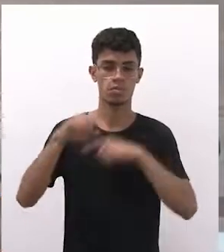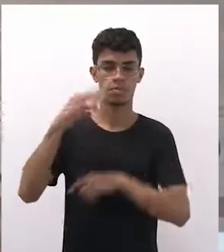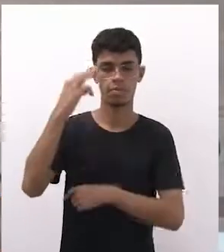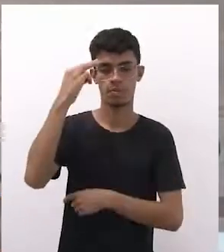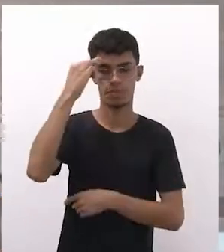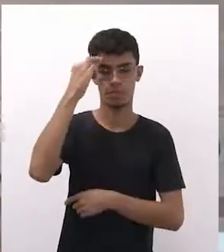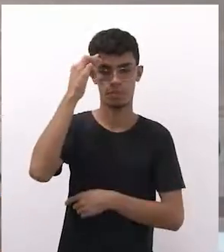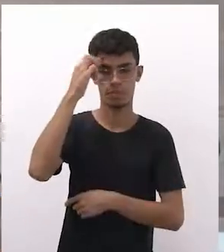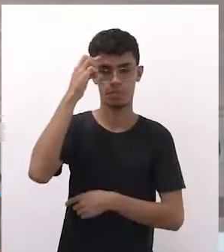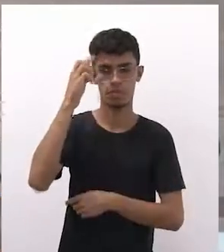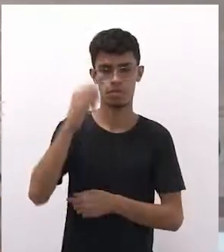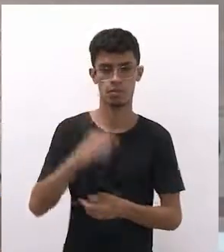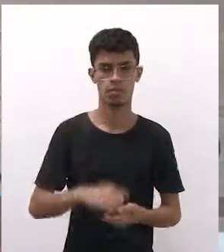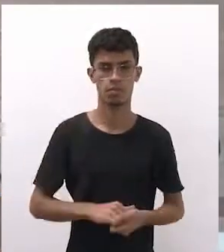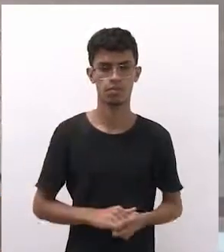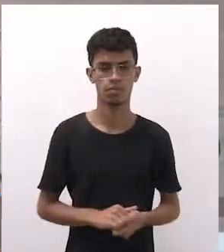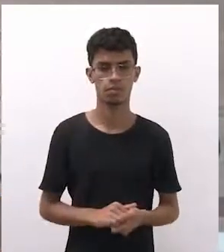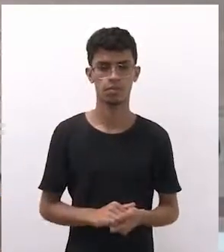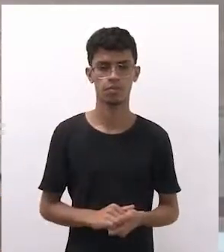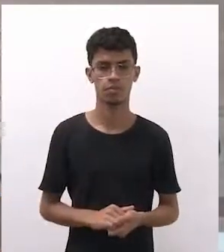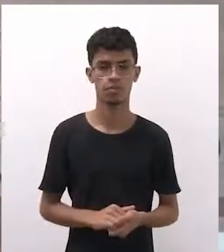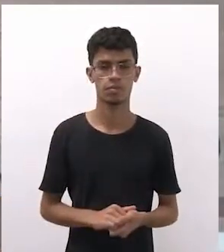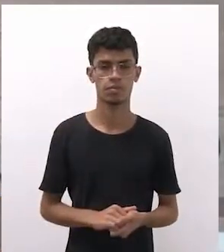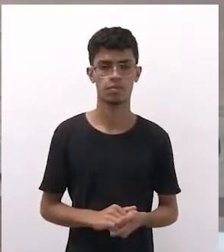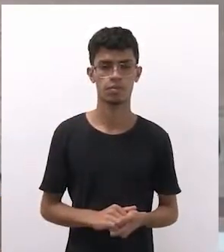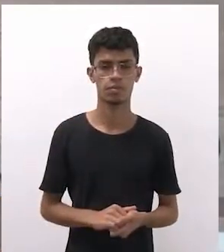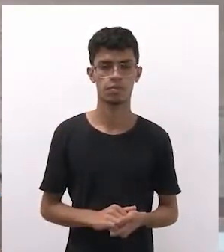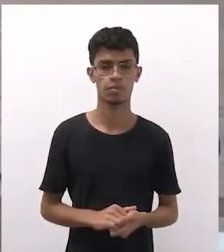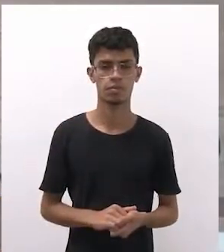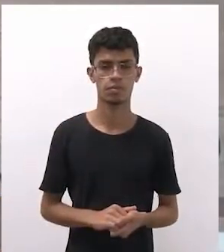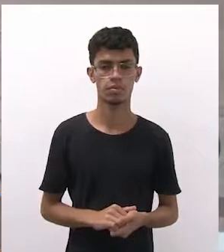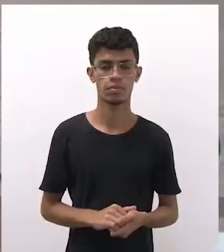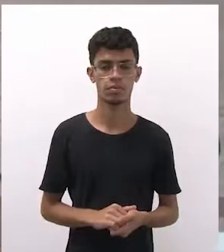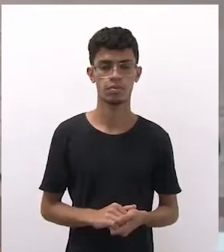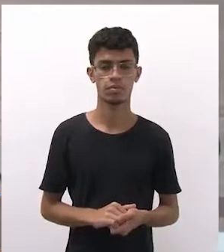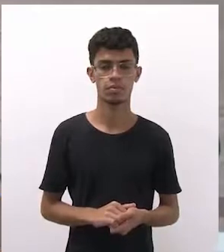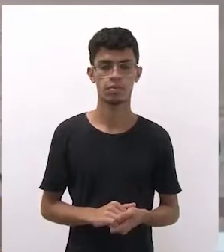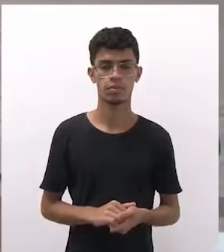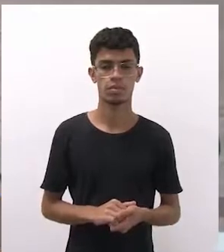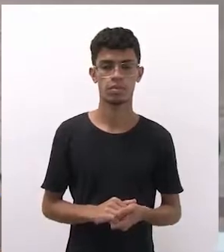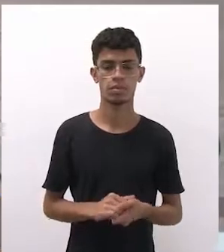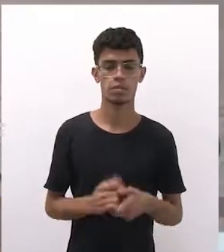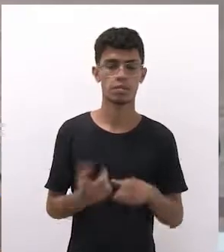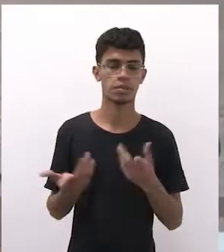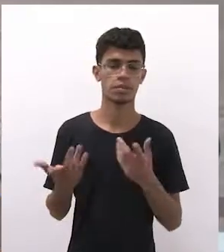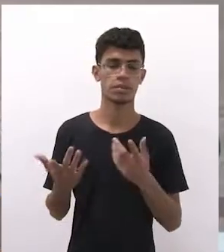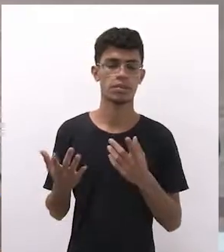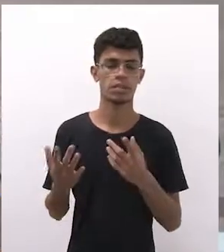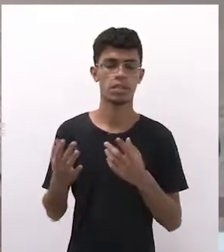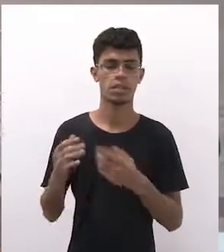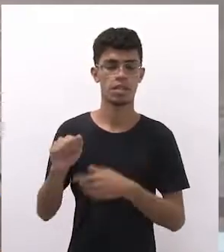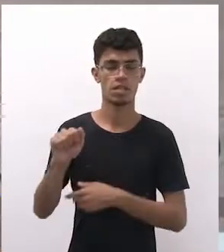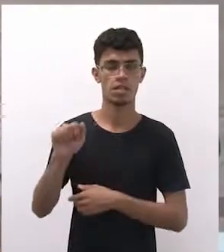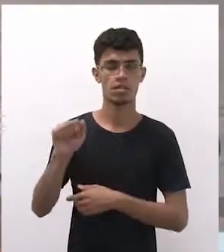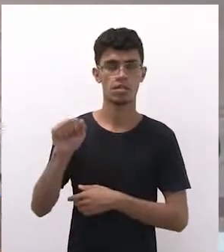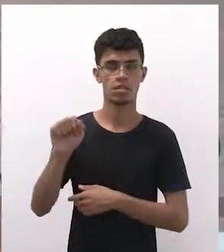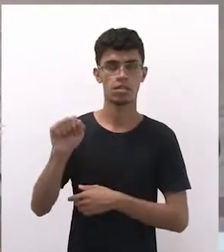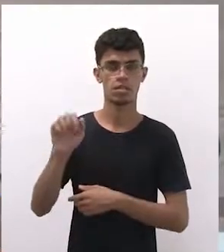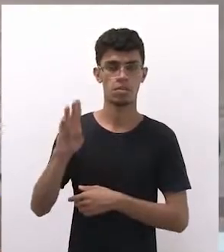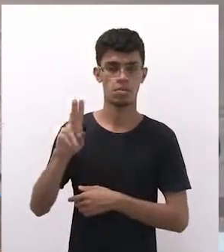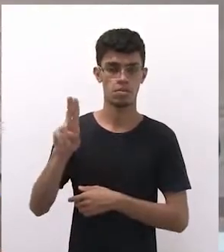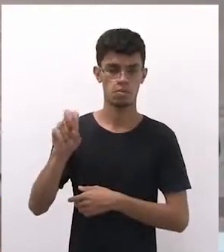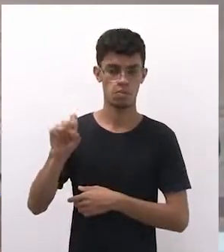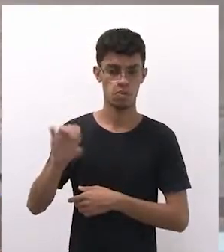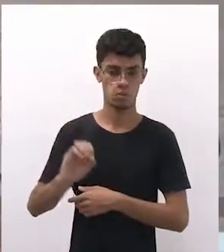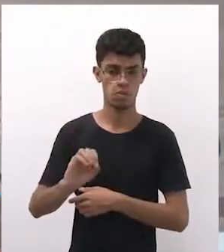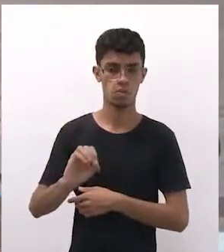e sexuais. A incidência de abuso sexual no trabalho doméstico ainda